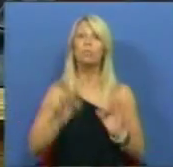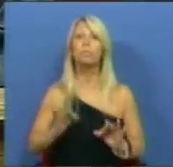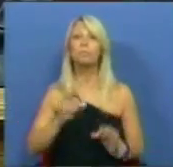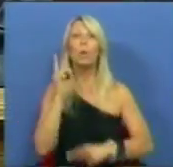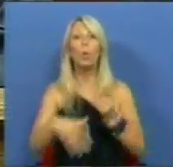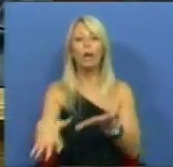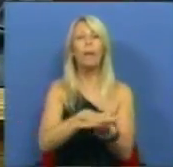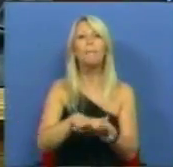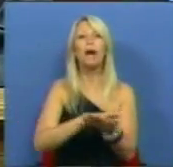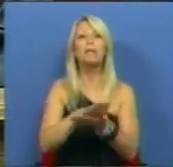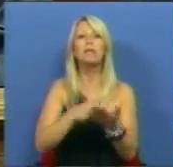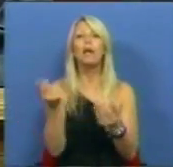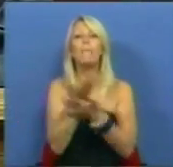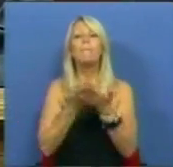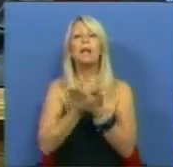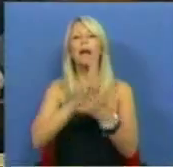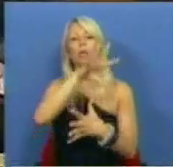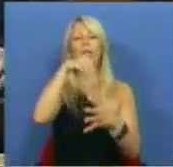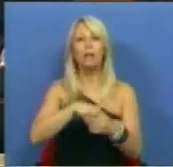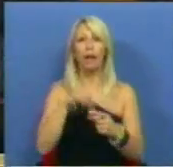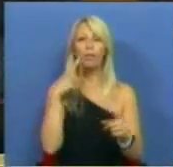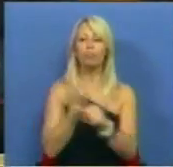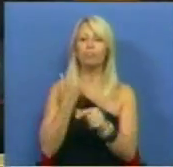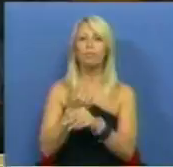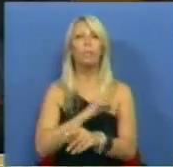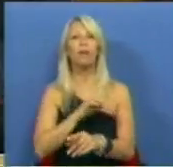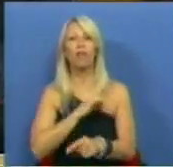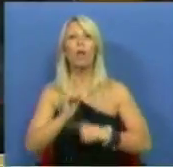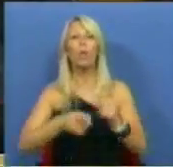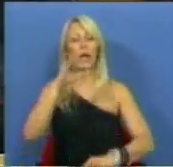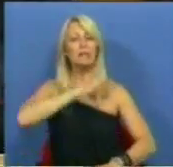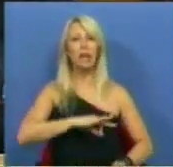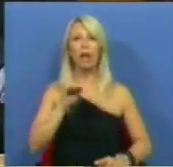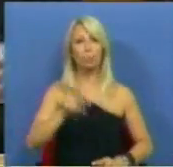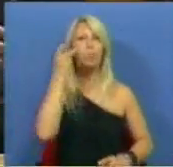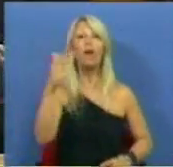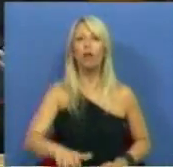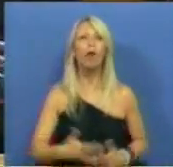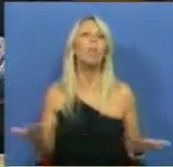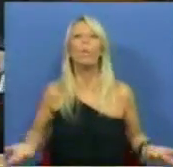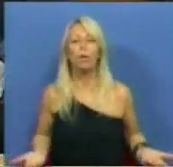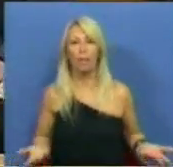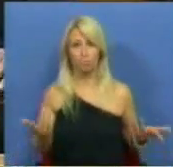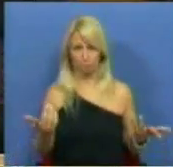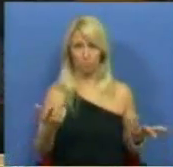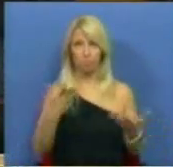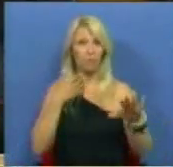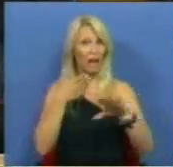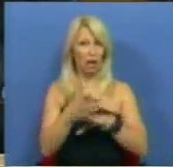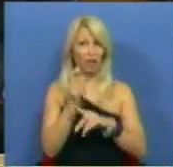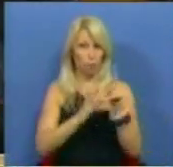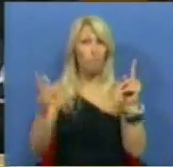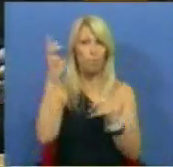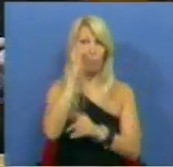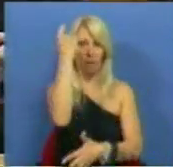pilares do mercado interno e do consumo privado, que são os salários, que são as pensões. E ao fazê-lo através do aumento de